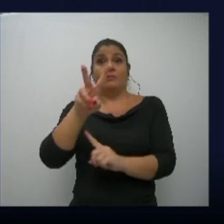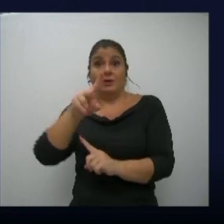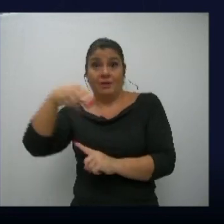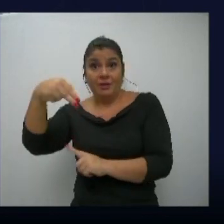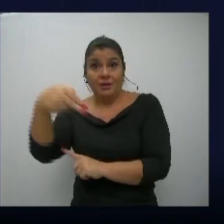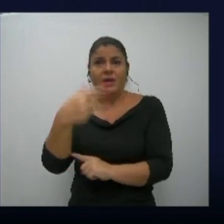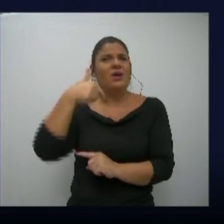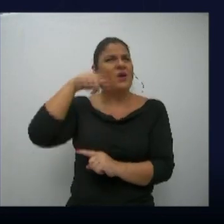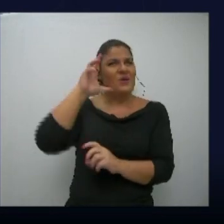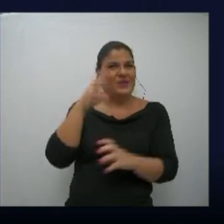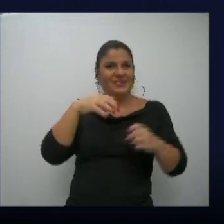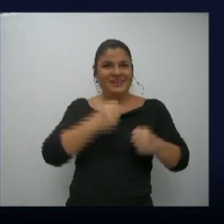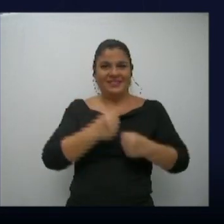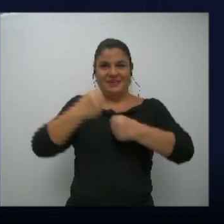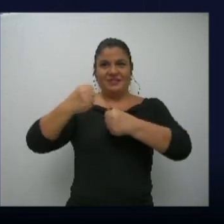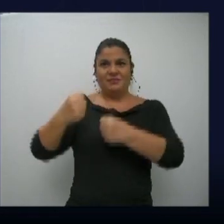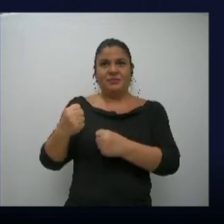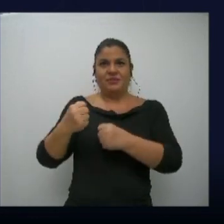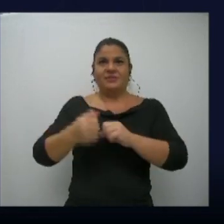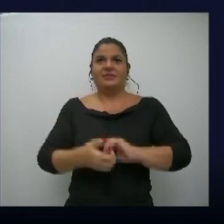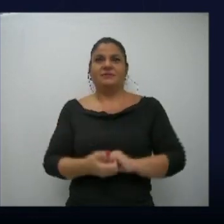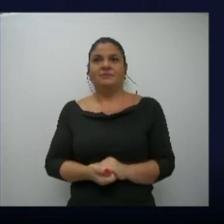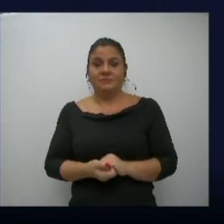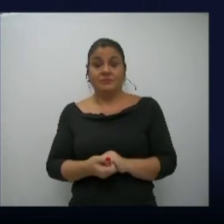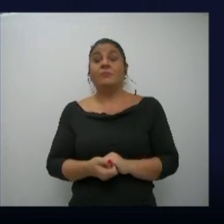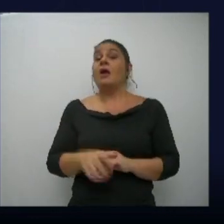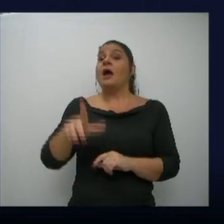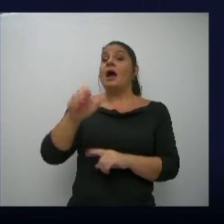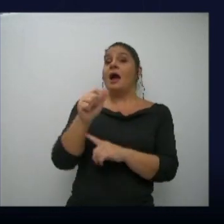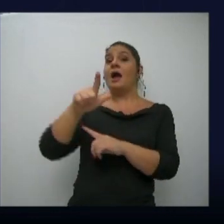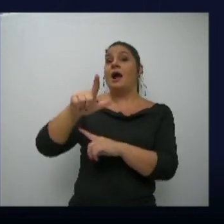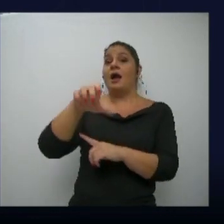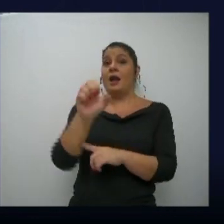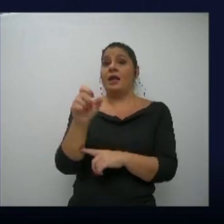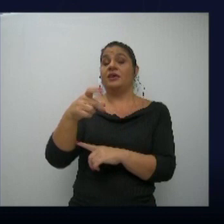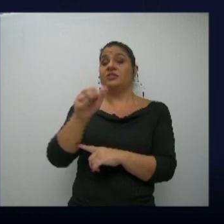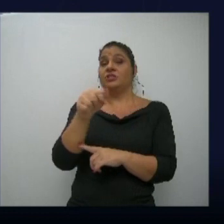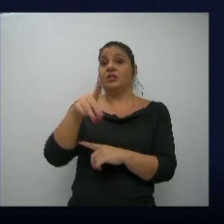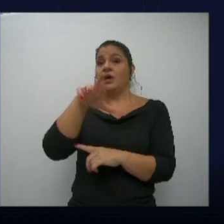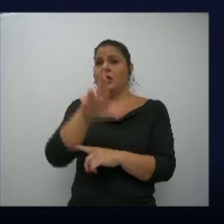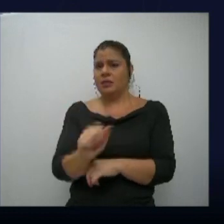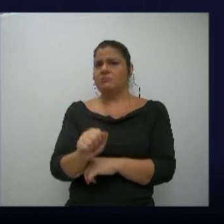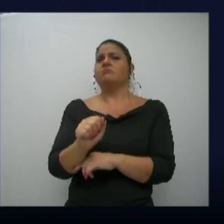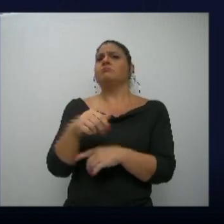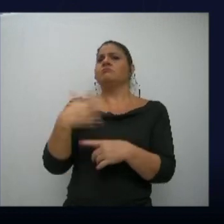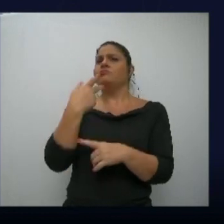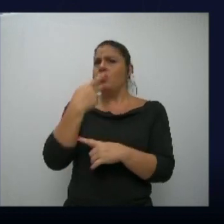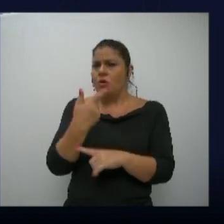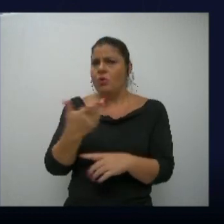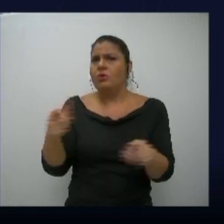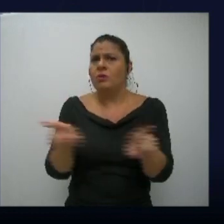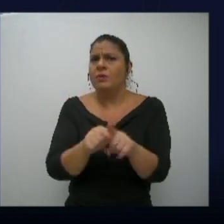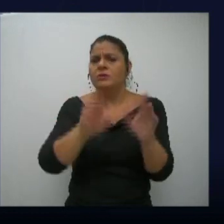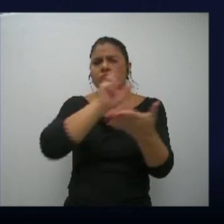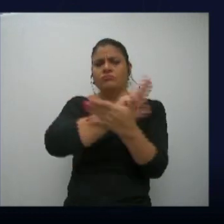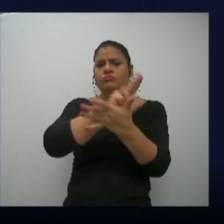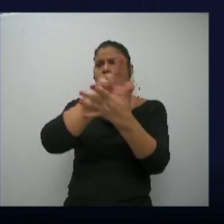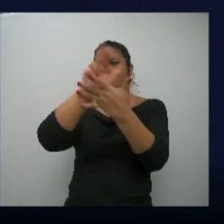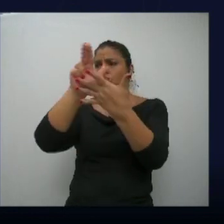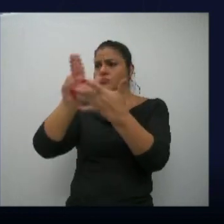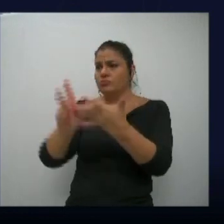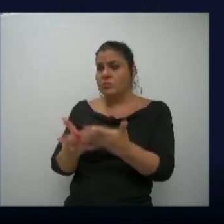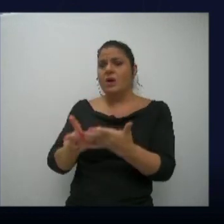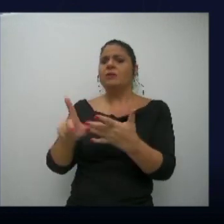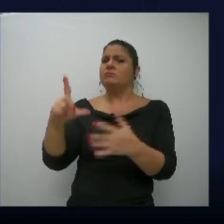ontem mesmo até na posse do novo diretor Alexandre Rangel ele Cometa sobre a questão do super Uai como vocês estão vendo vários